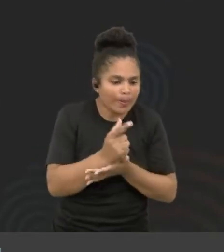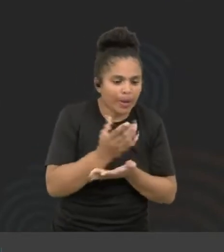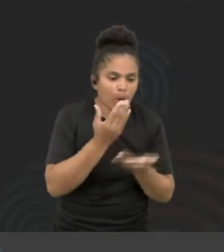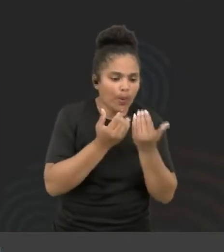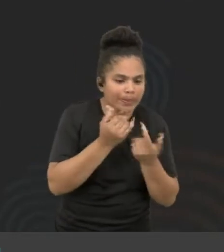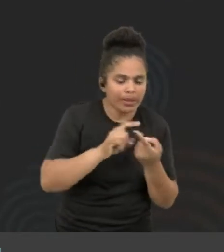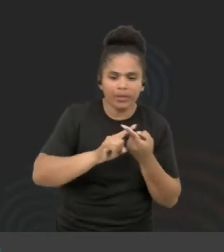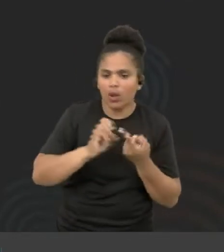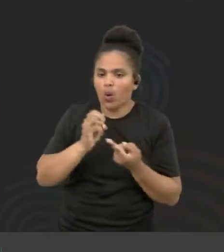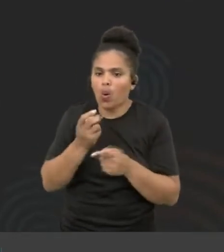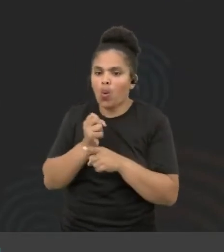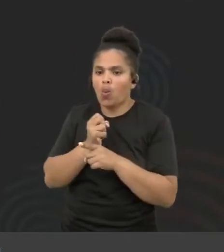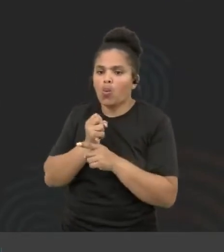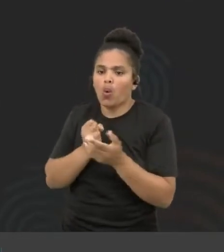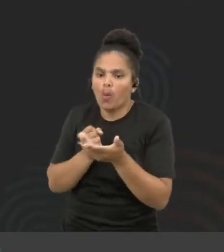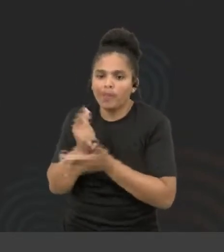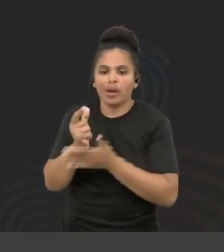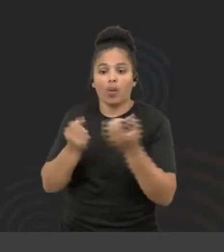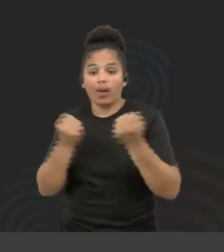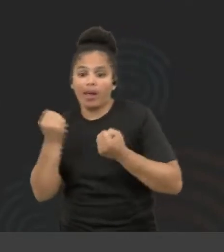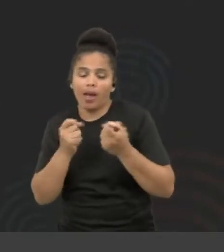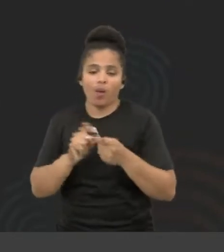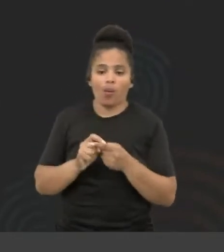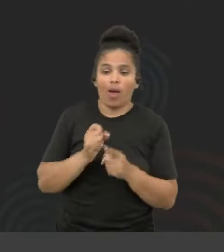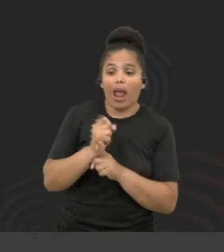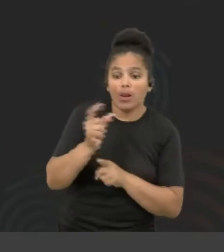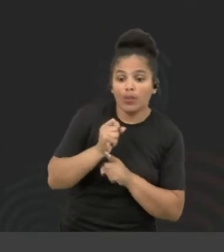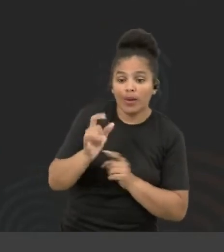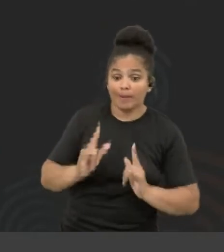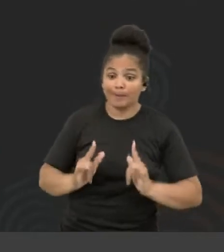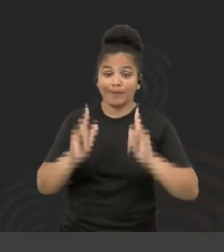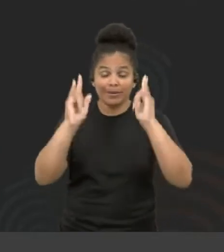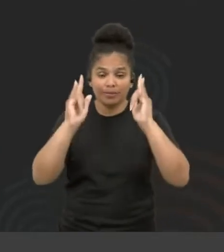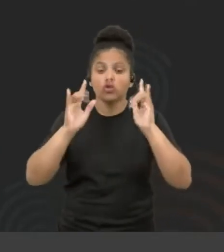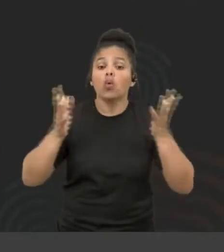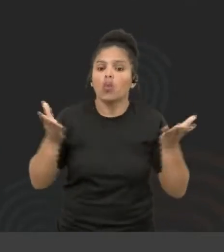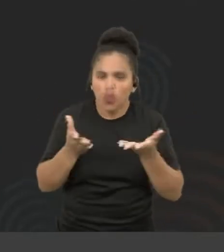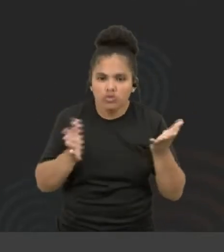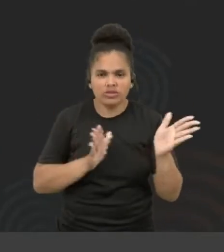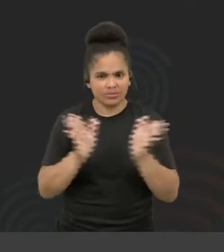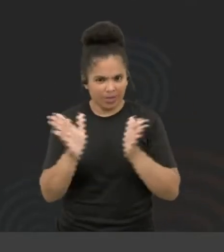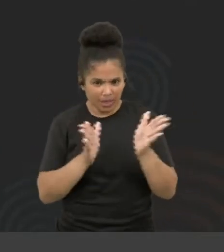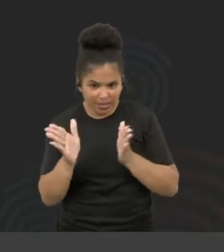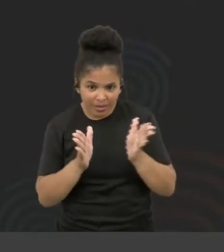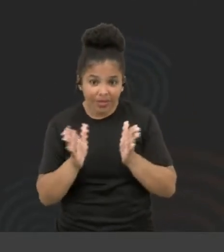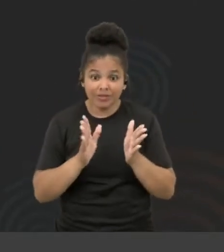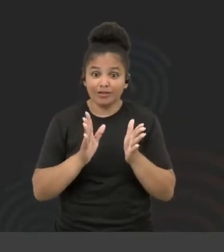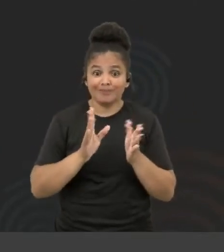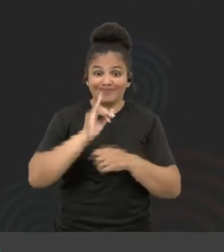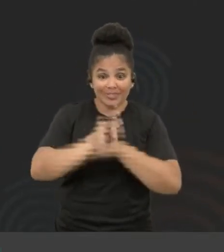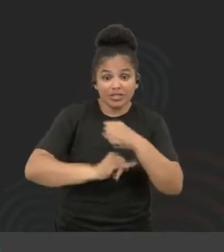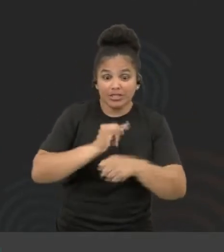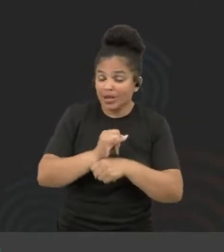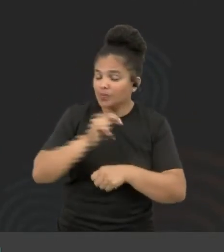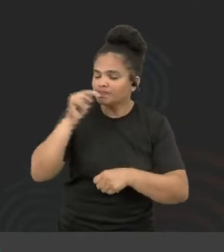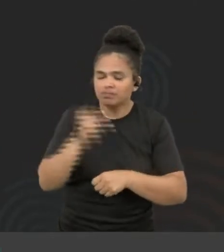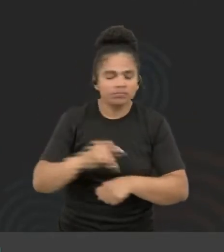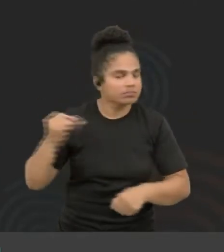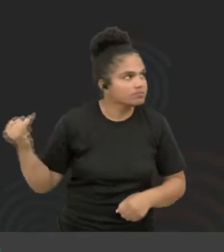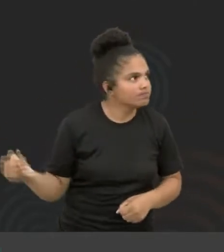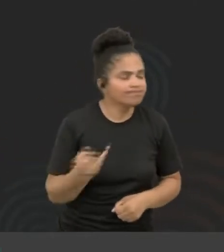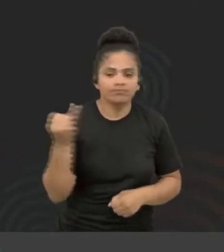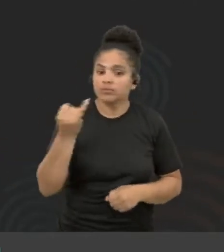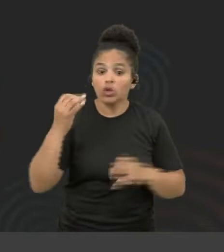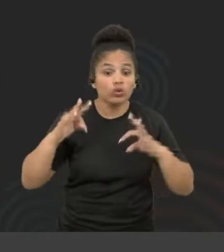de alugar um apartamento. Então, hoje a acessibilidade digital ela é fundamental para que todos tenham as